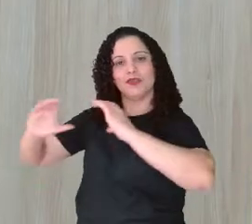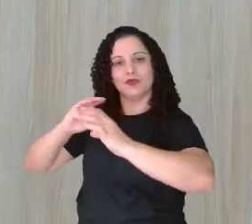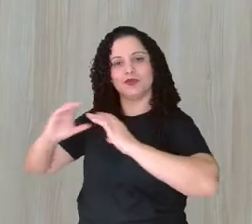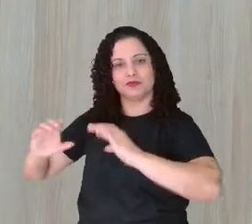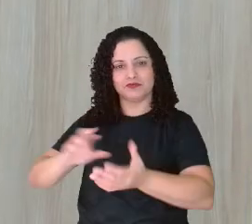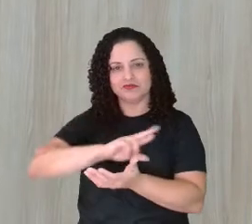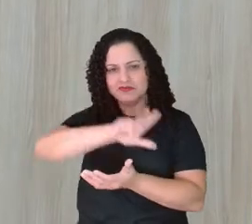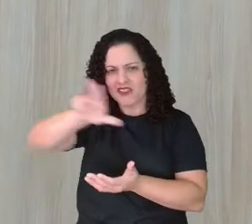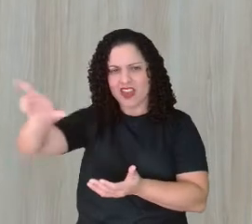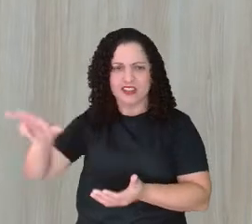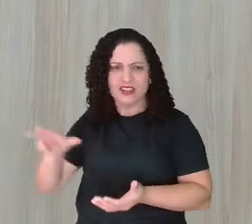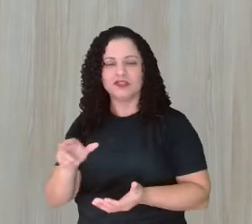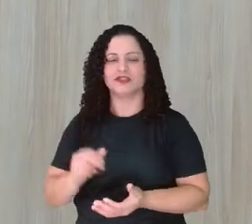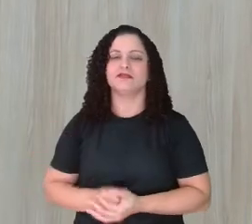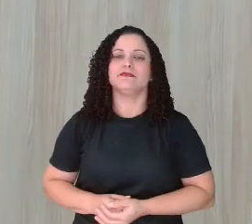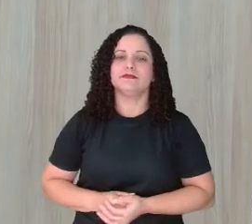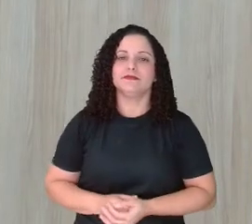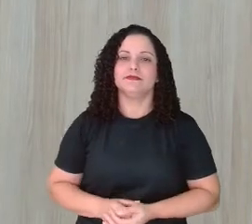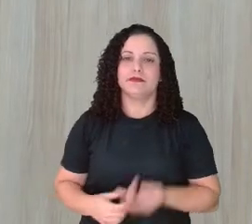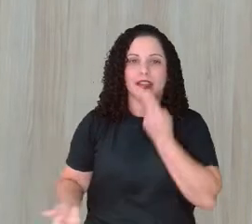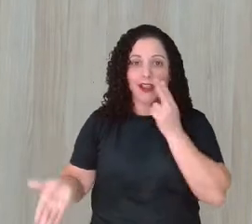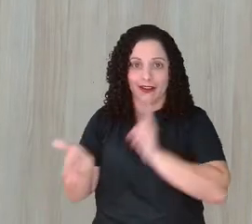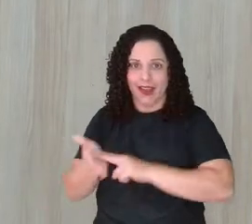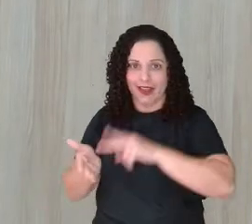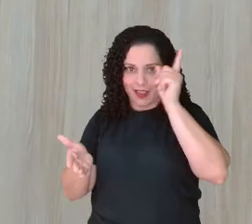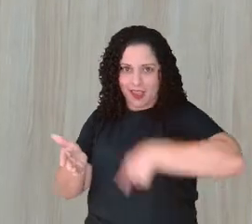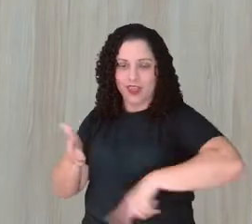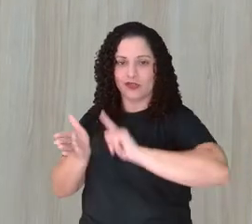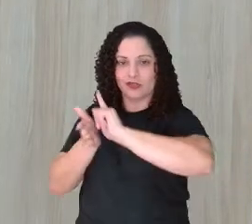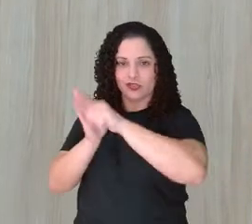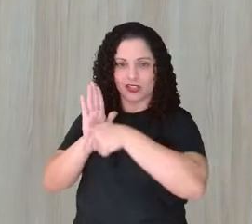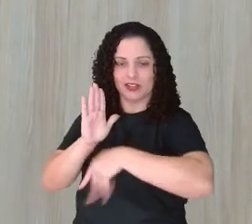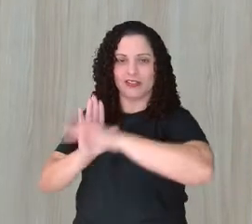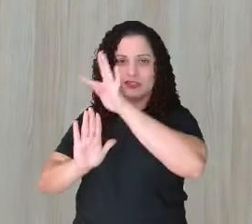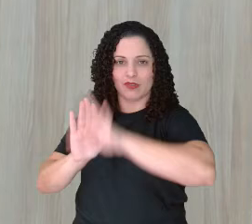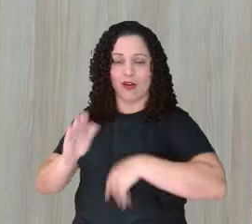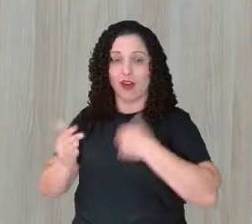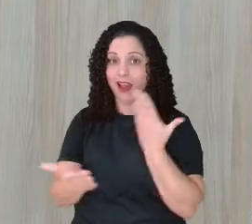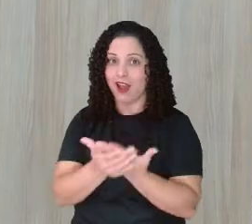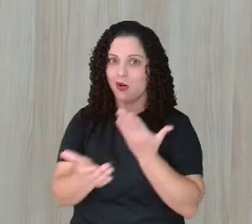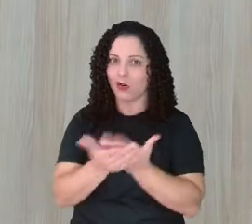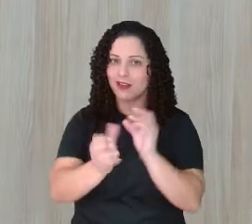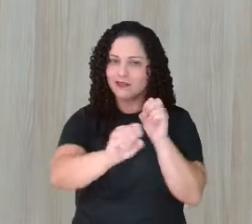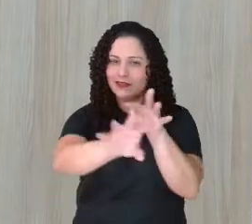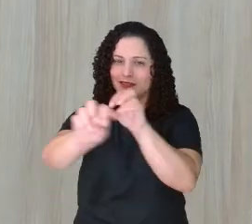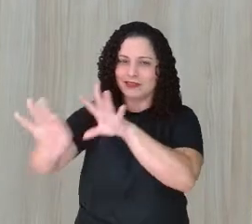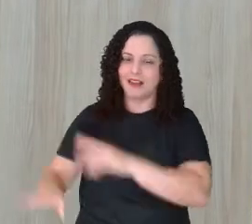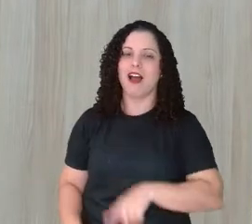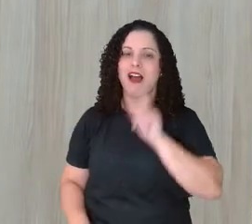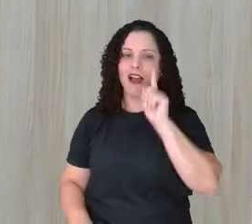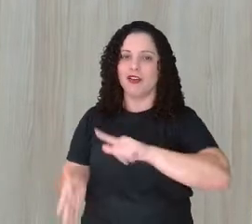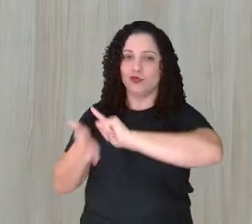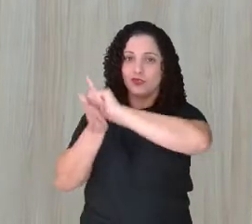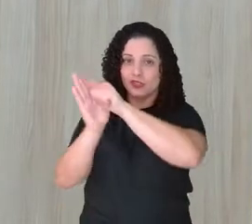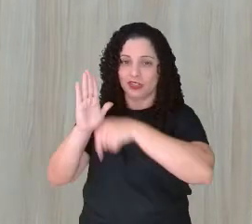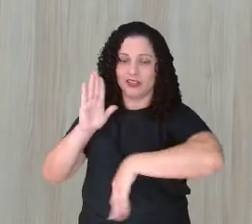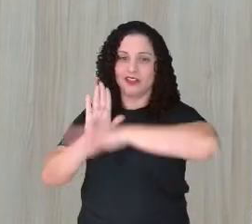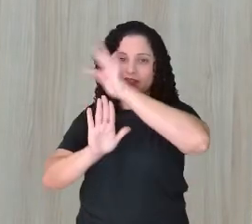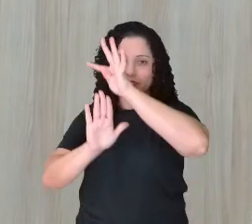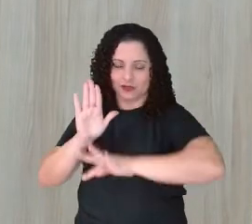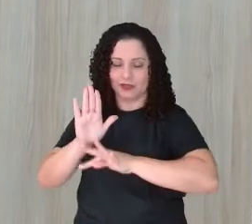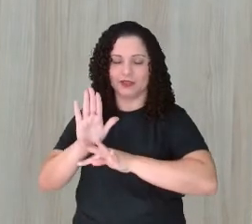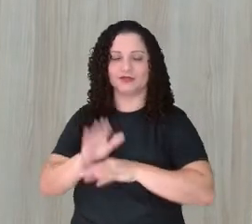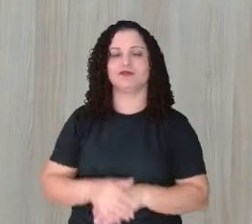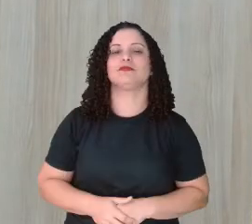tem. Então, a carta é um gênero textual, aula é um gênero textual, a